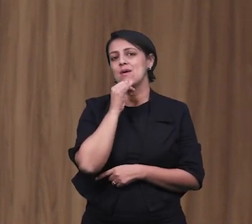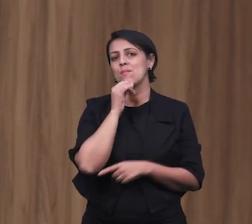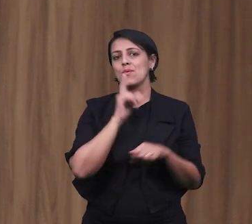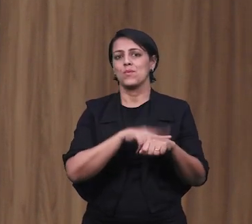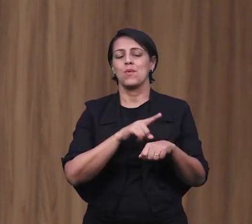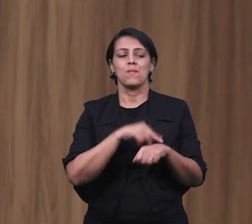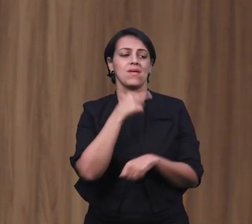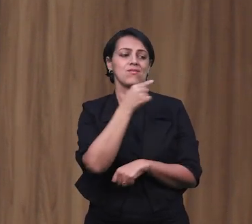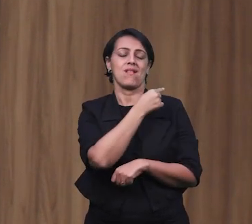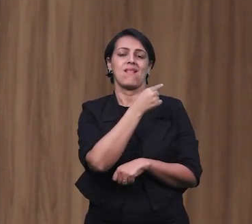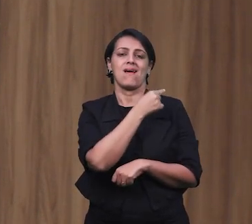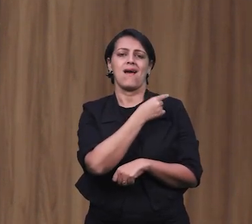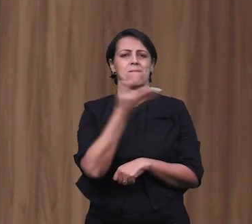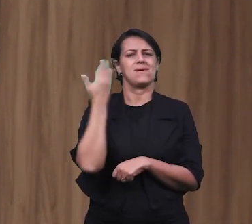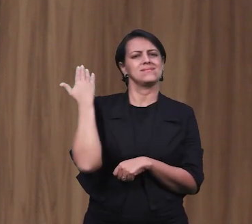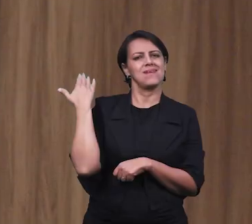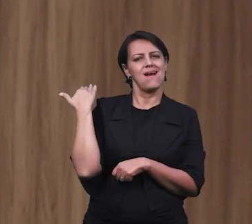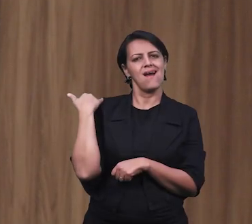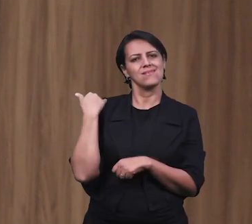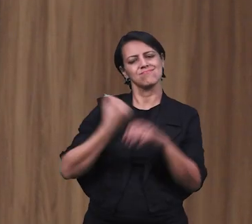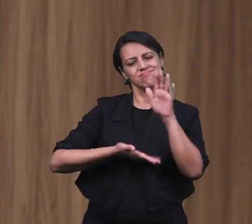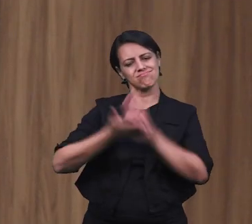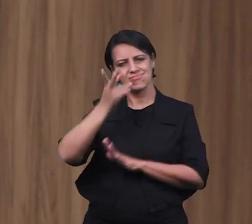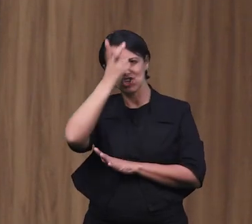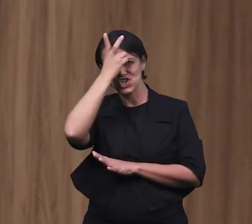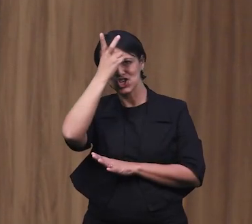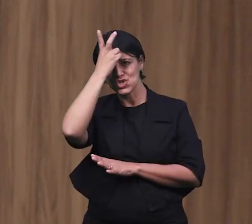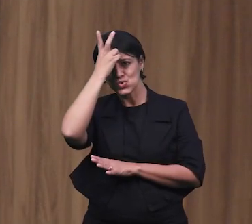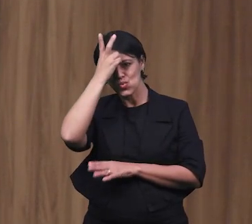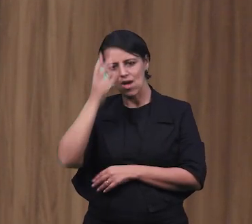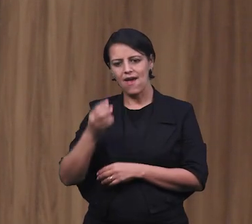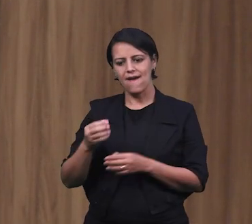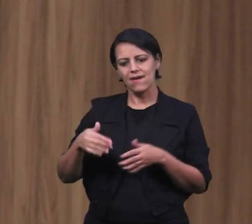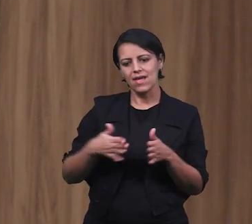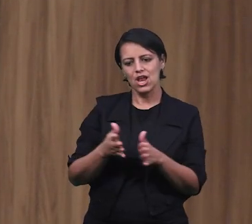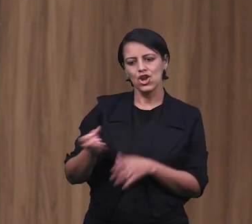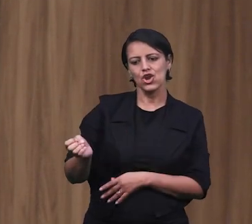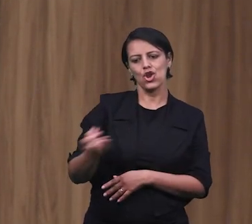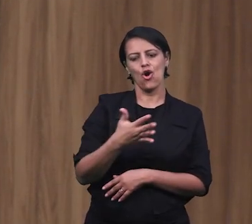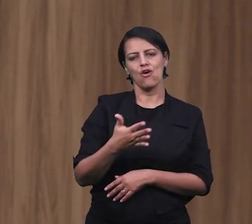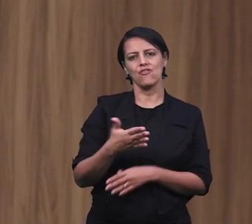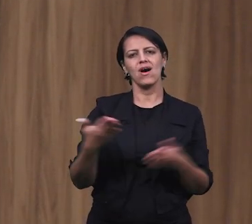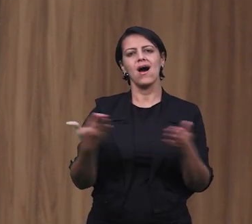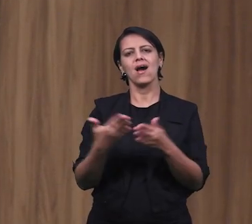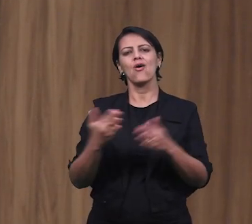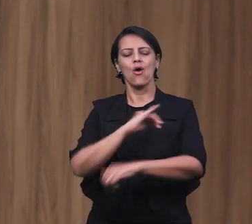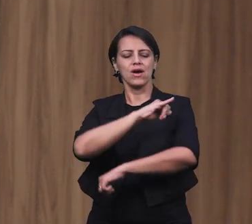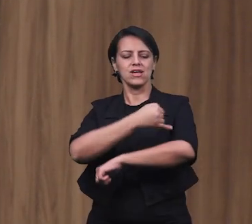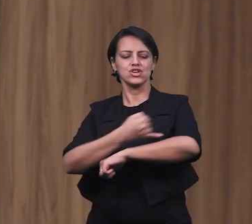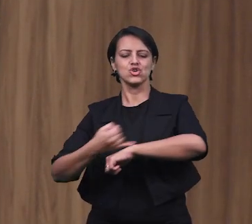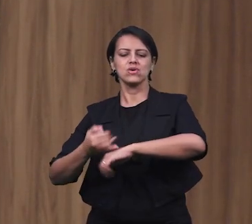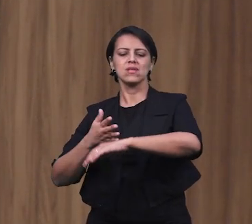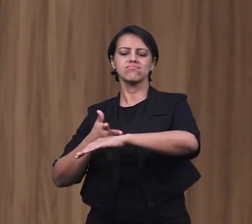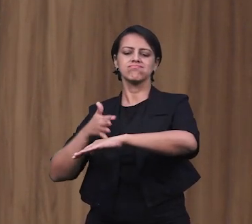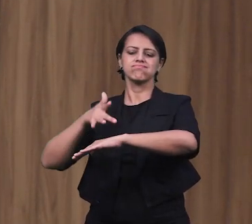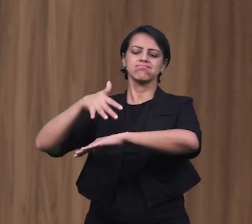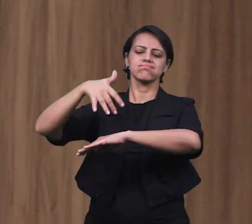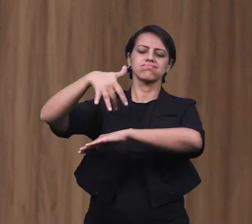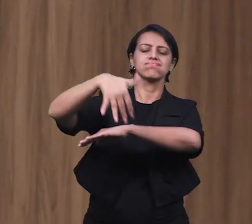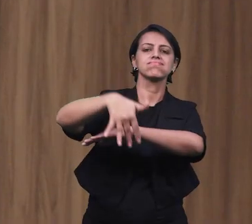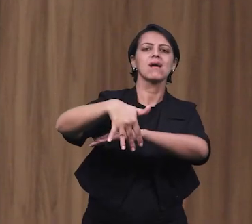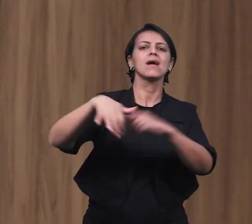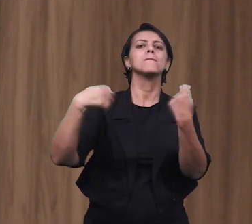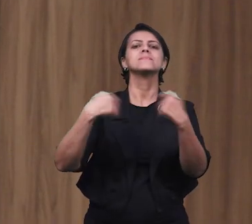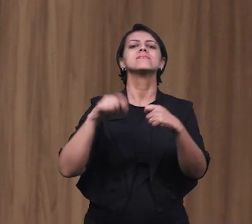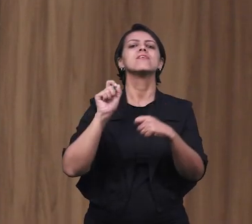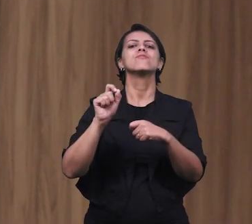nova caminhada. Só que agora, quando você atravessa o Jordão, é para tomar posse de uma terra. Antes, o